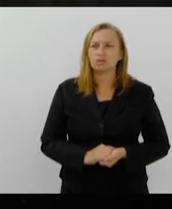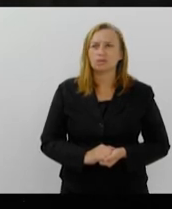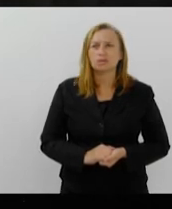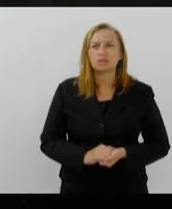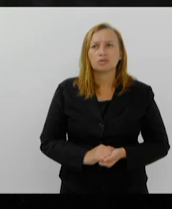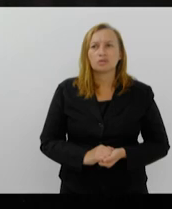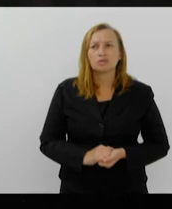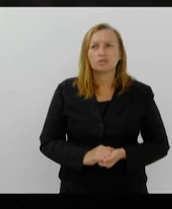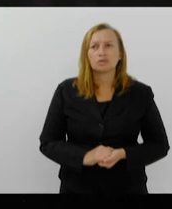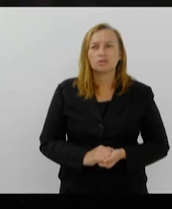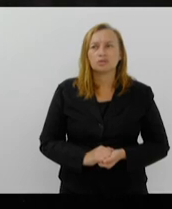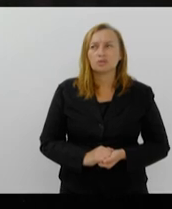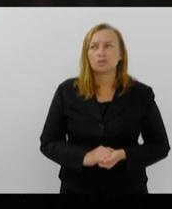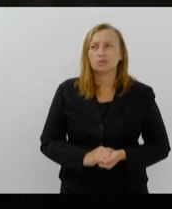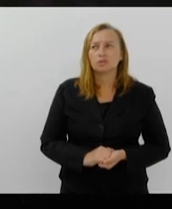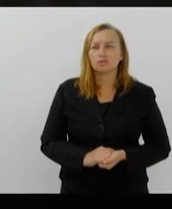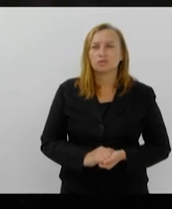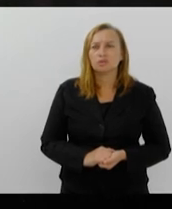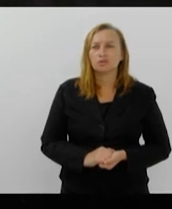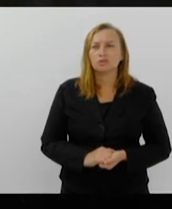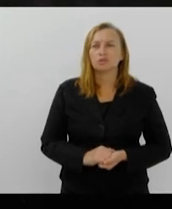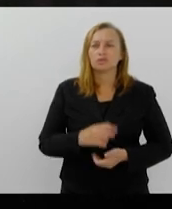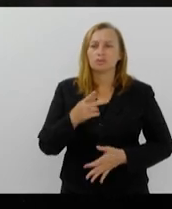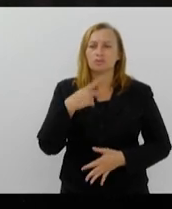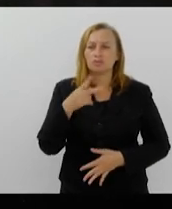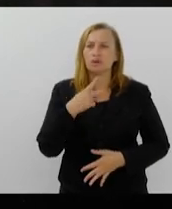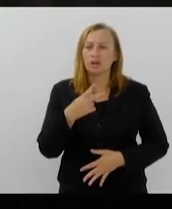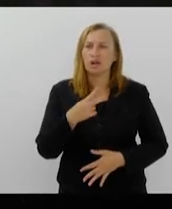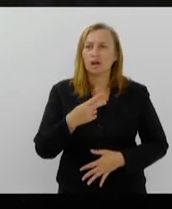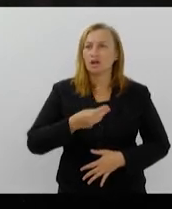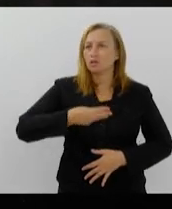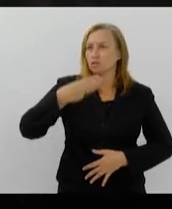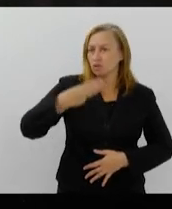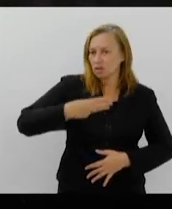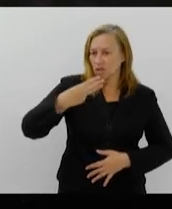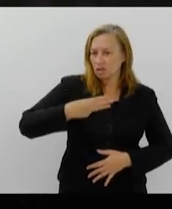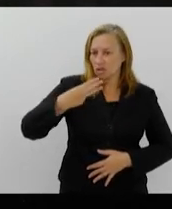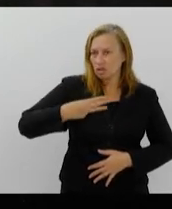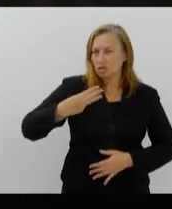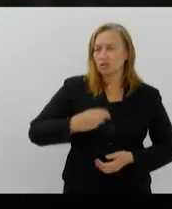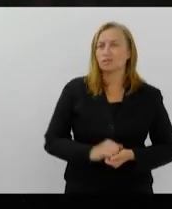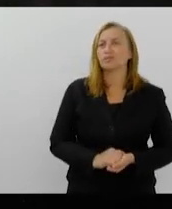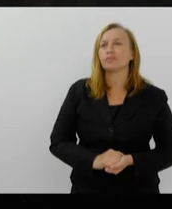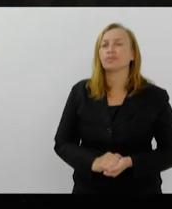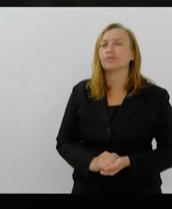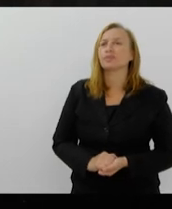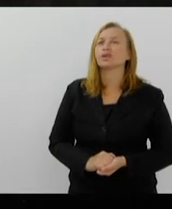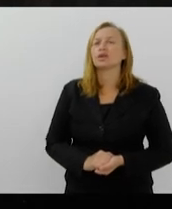no quadro, na figura 3 do voto, nós vamos